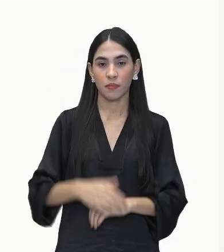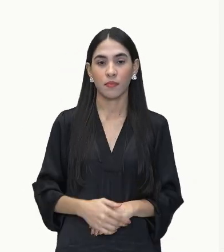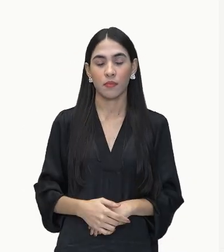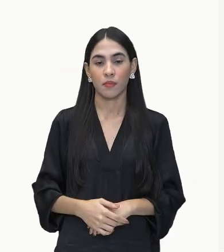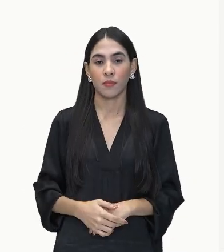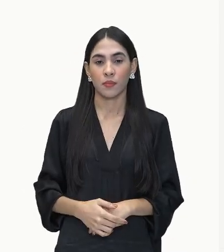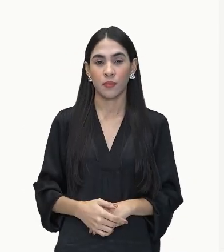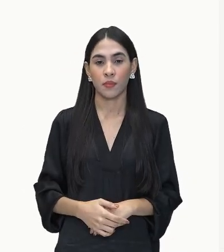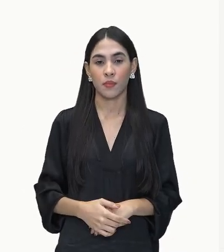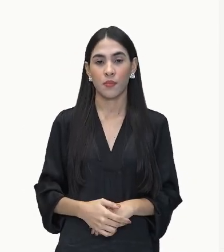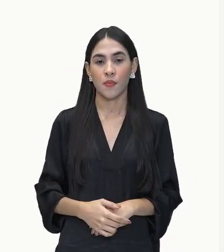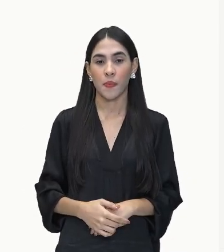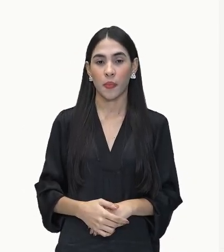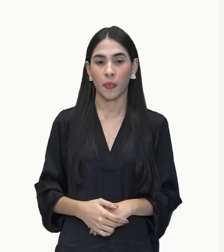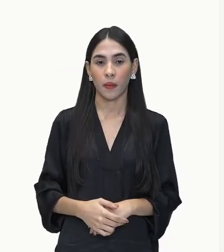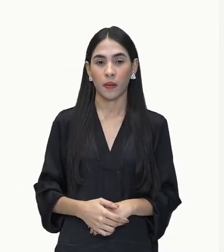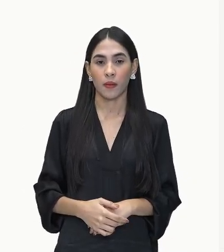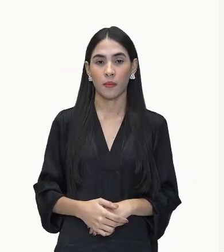Então,